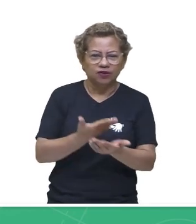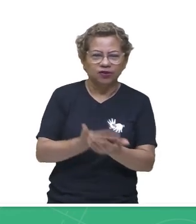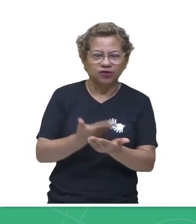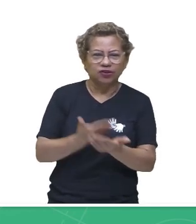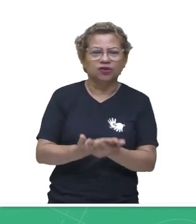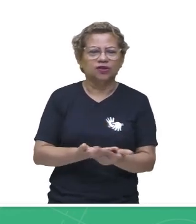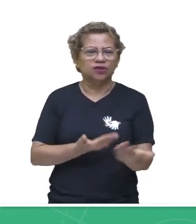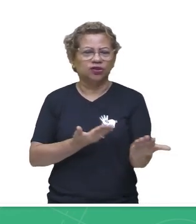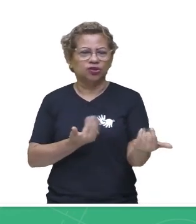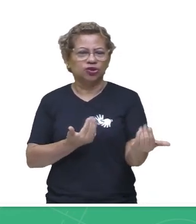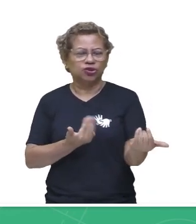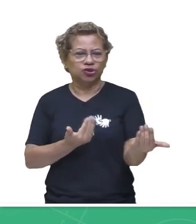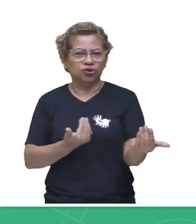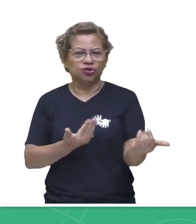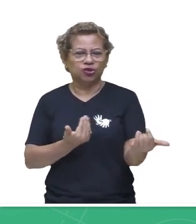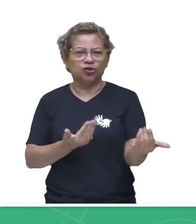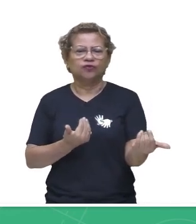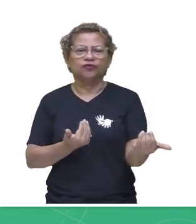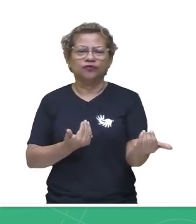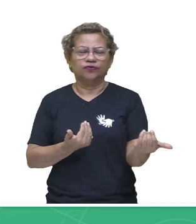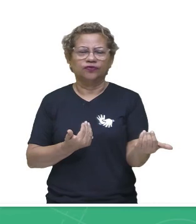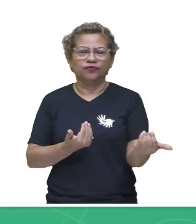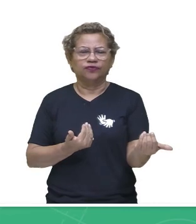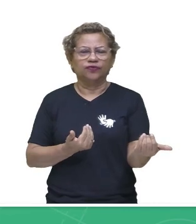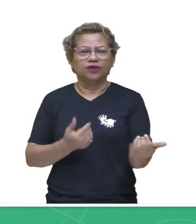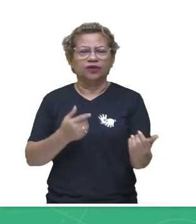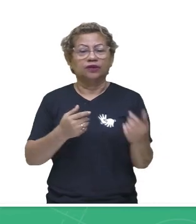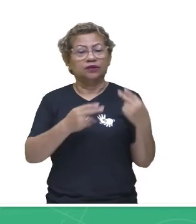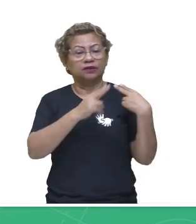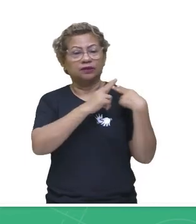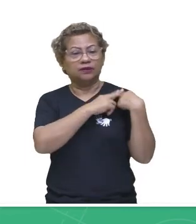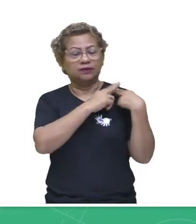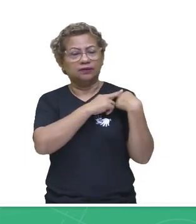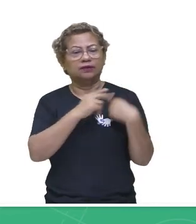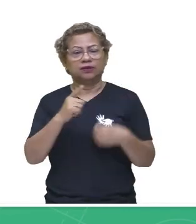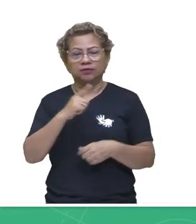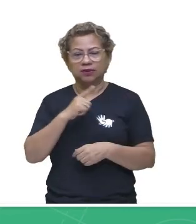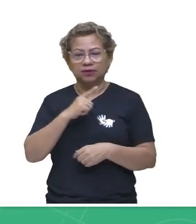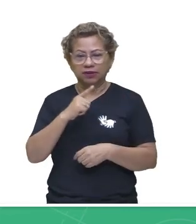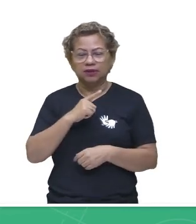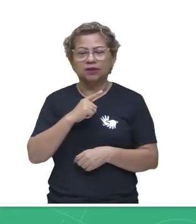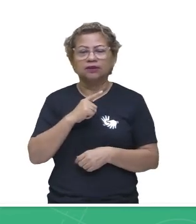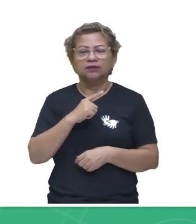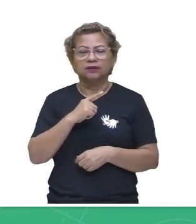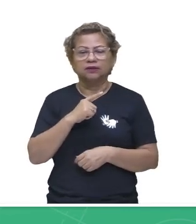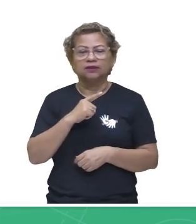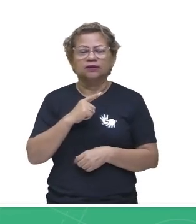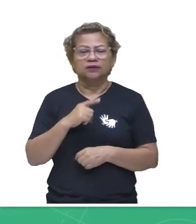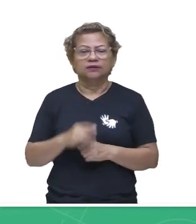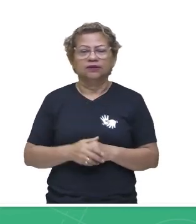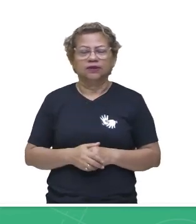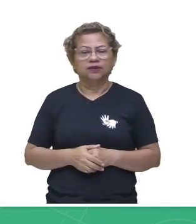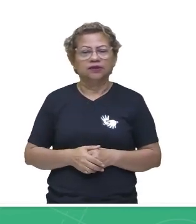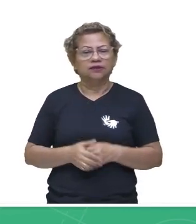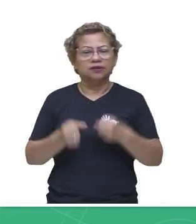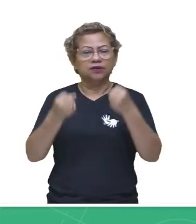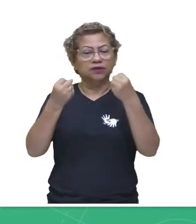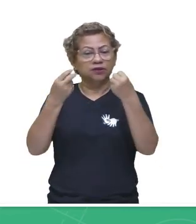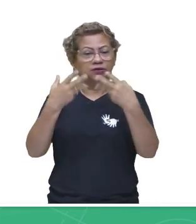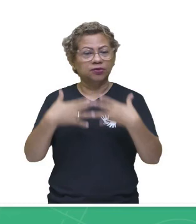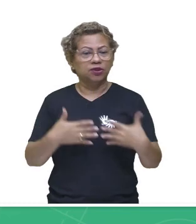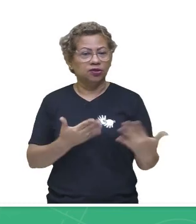tempo de preparação e responsabilidade, apresentamos um panorama